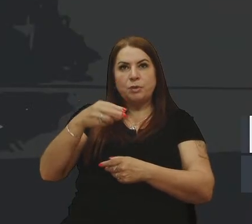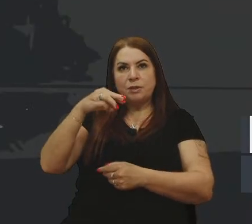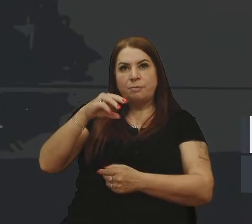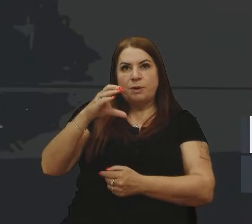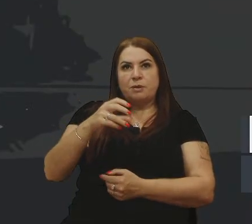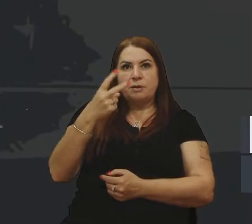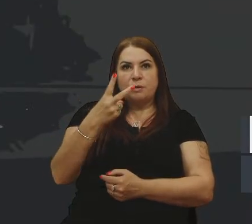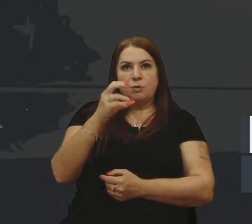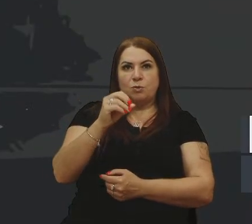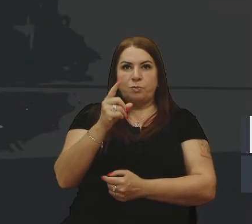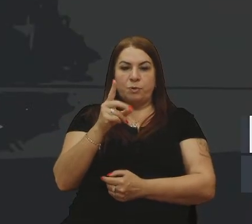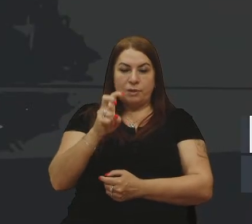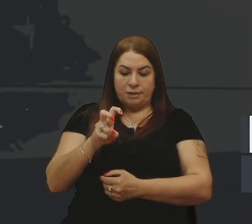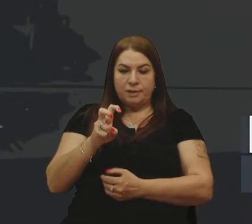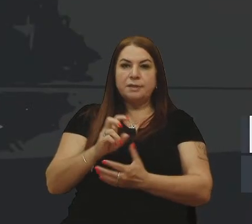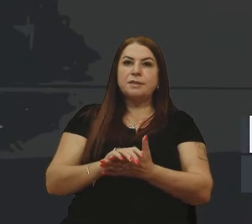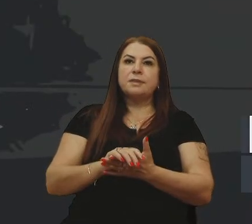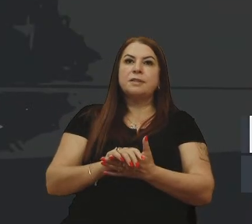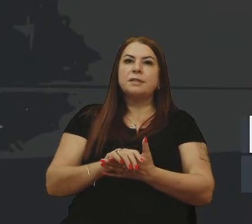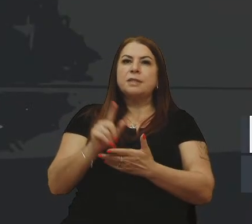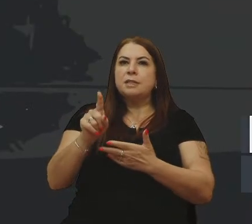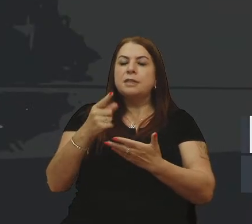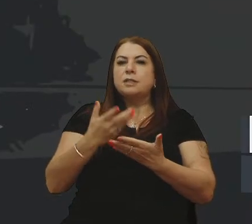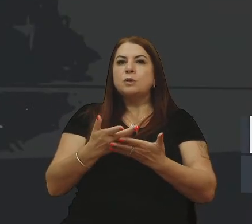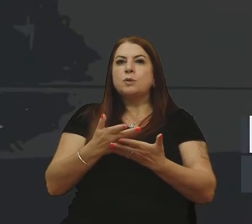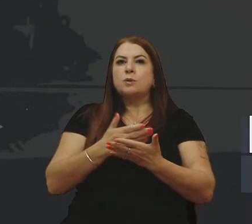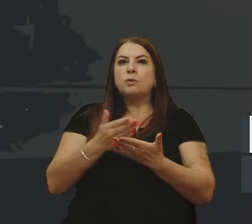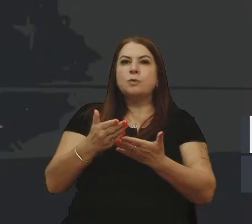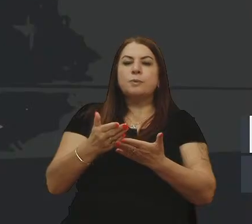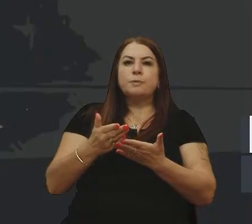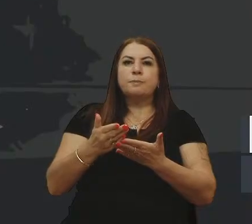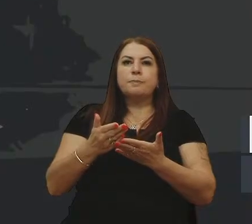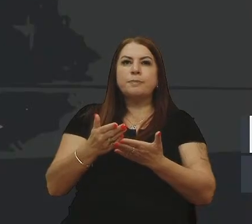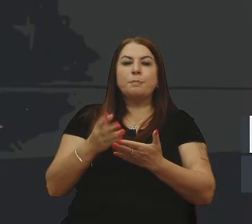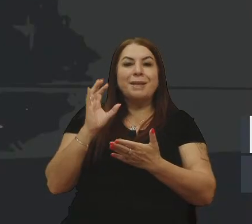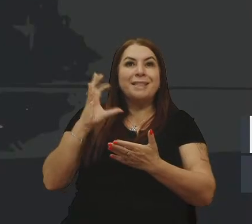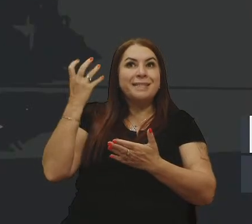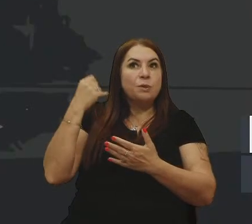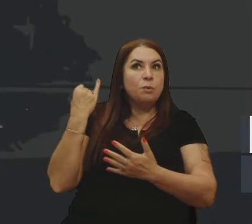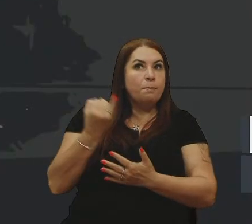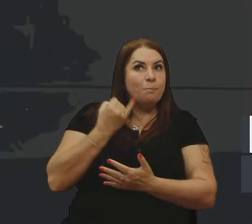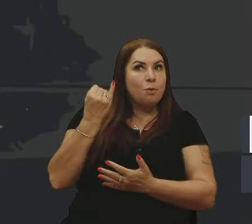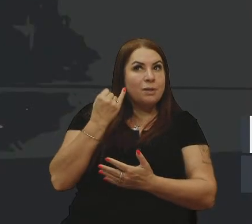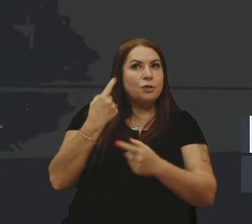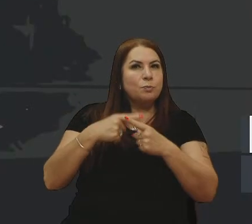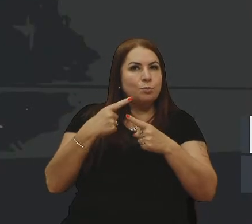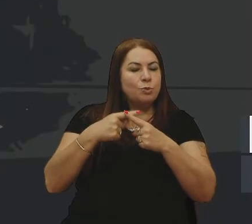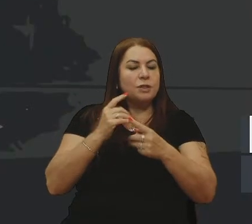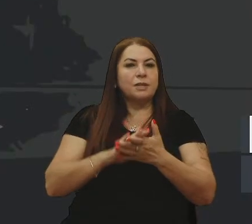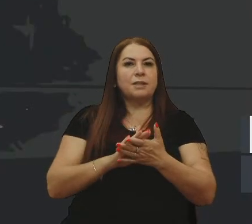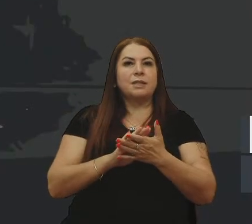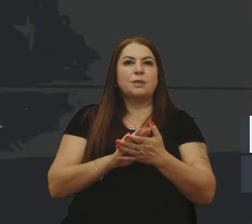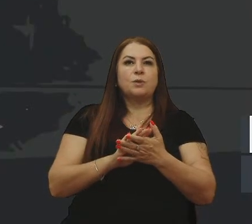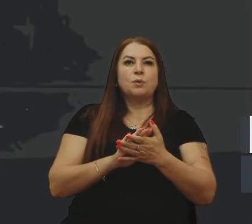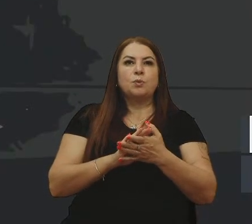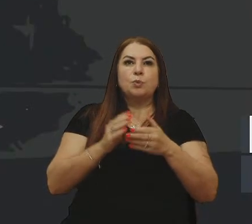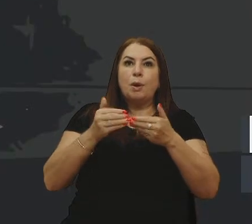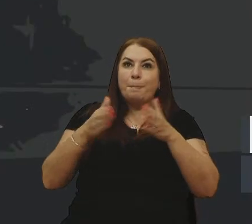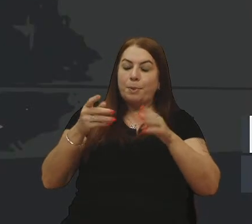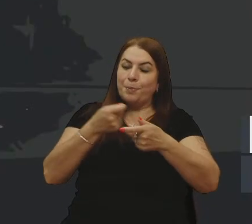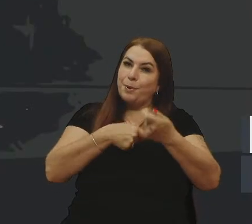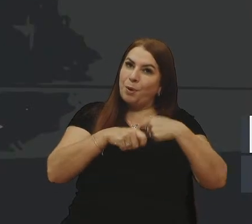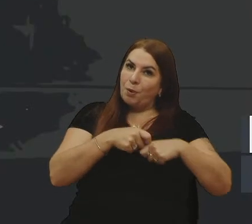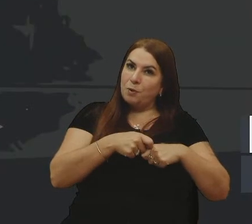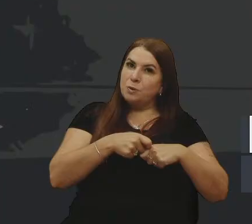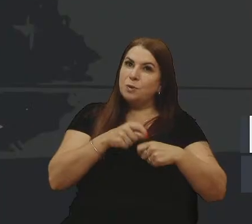de 2015. E isso foi uma decisão importante também. Por quê? Porque quando a gente abriu o negócio,